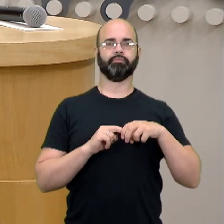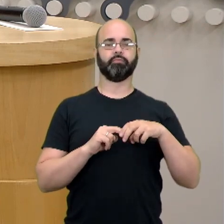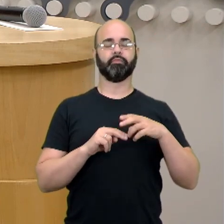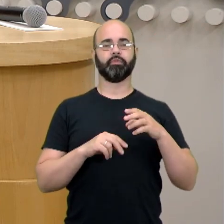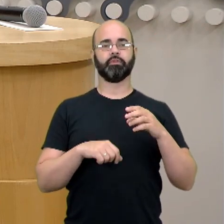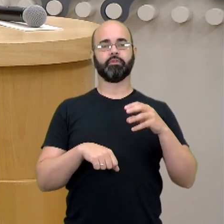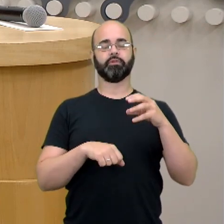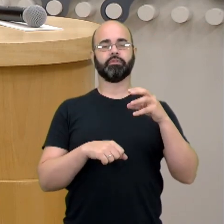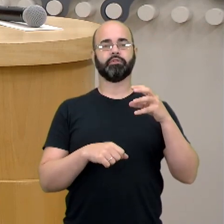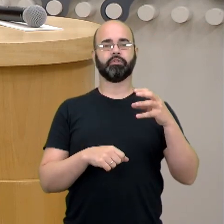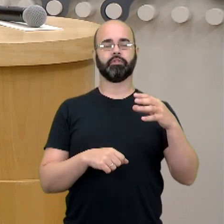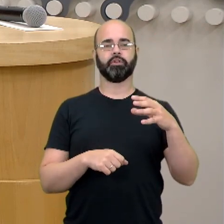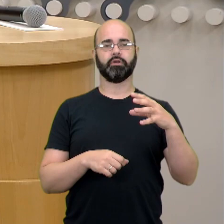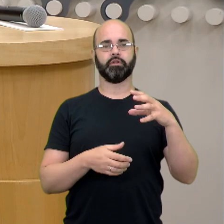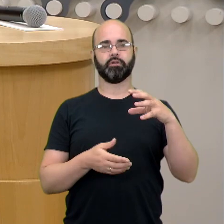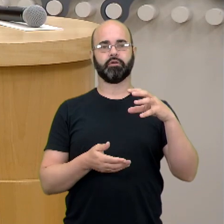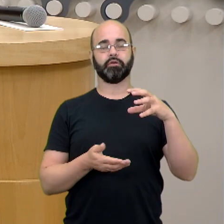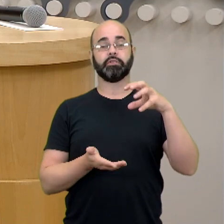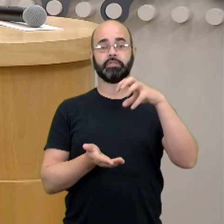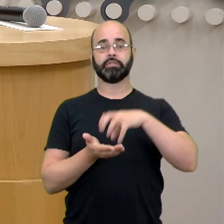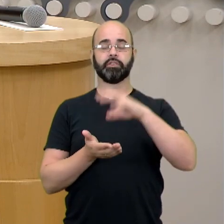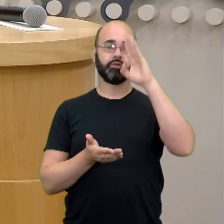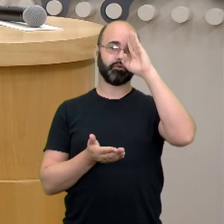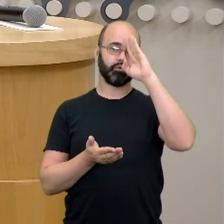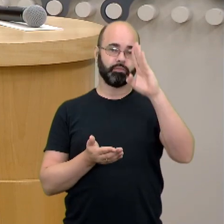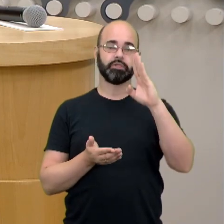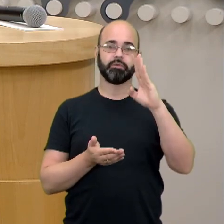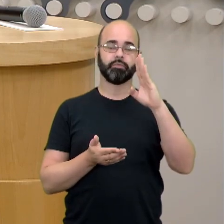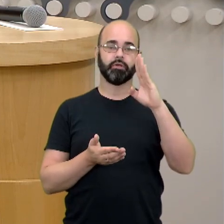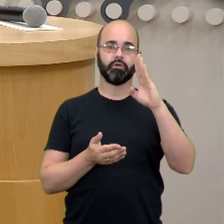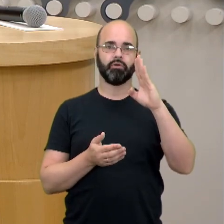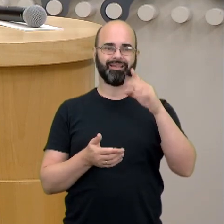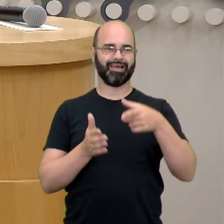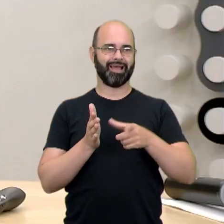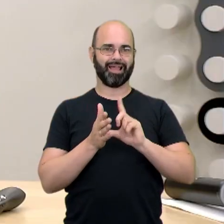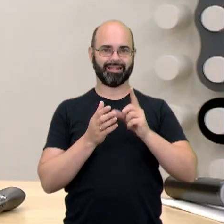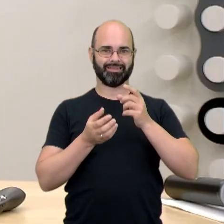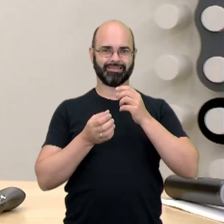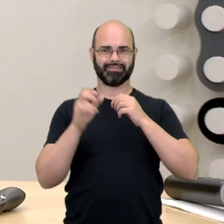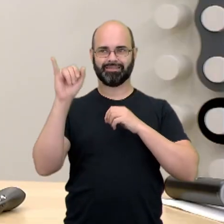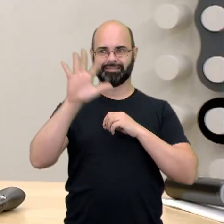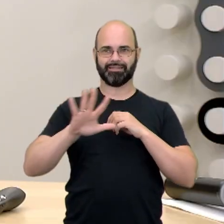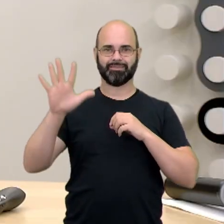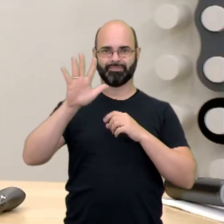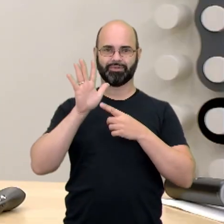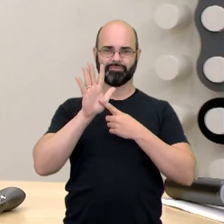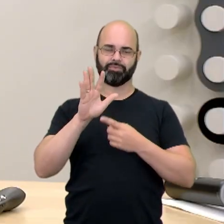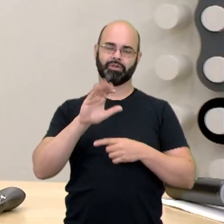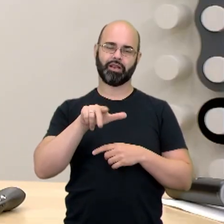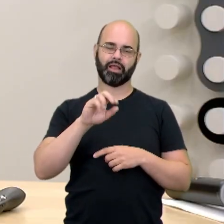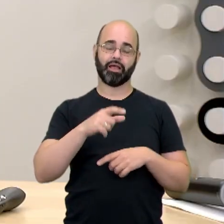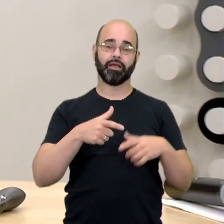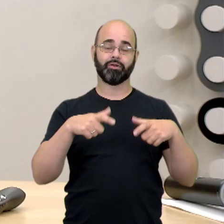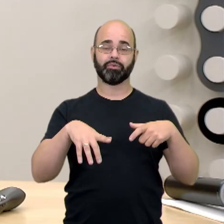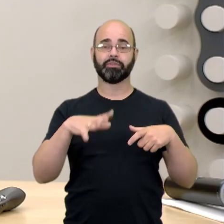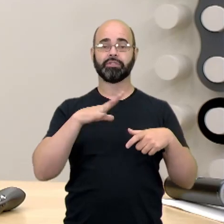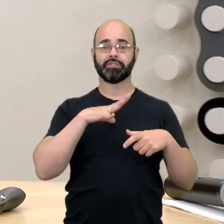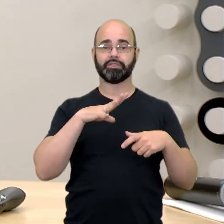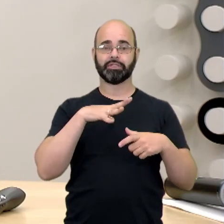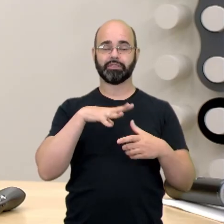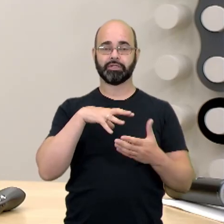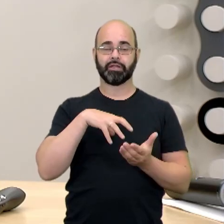lá as conurbações, como foi mostrado nas imagens. E logicamente a cidade central ela acaba, né,